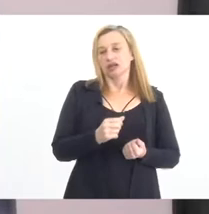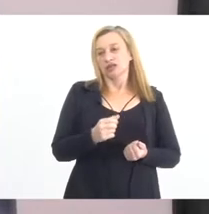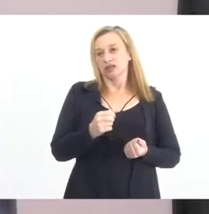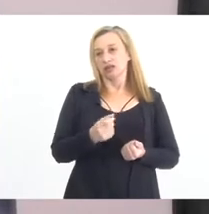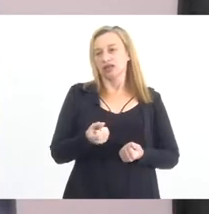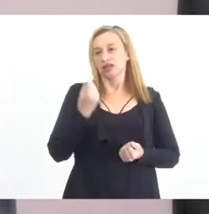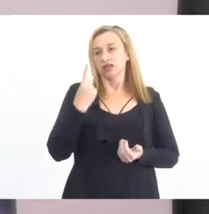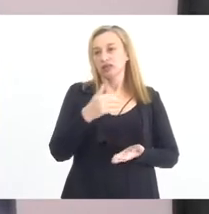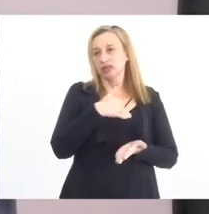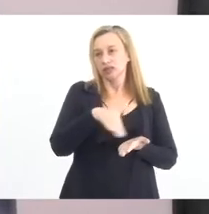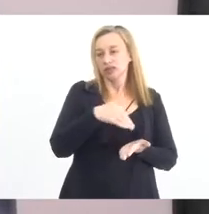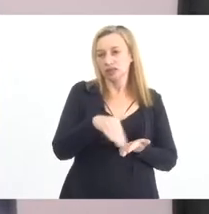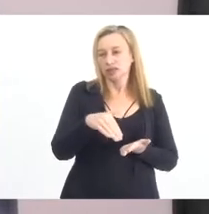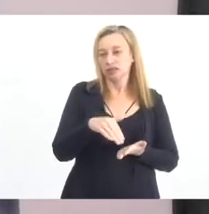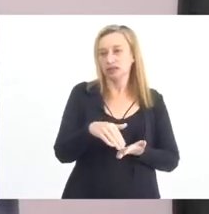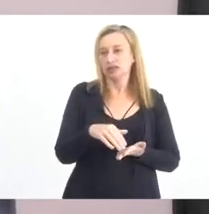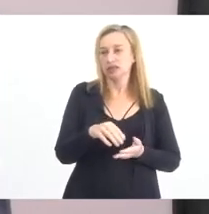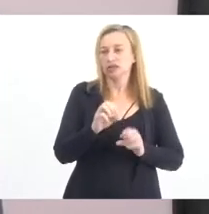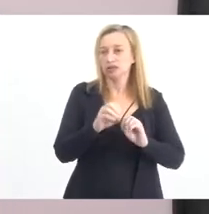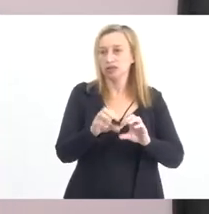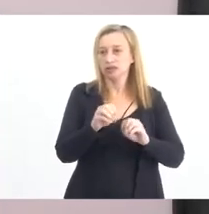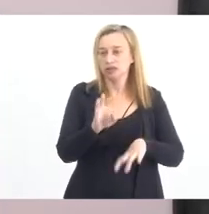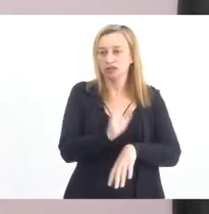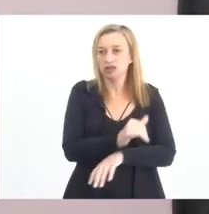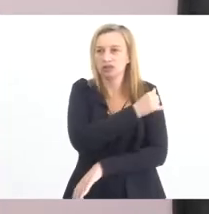Rio de Janeiro, Noel de Carvalho.